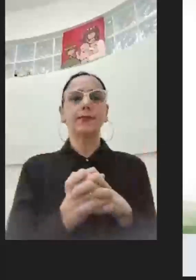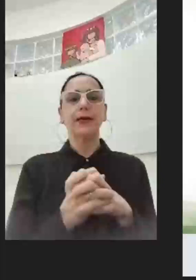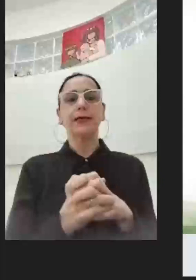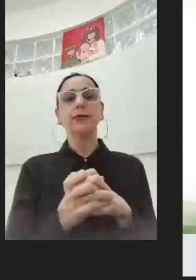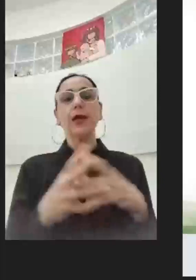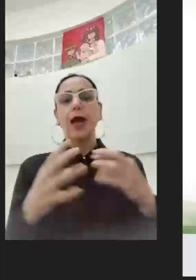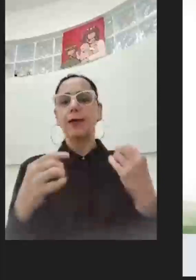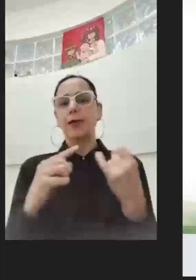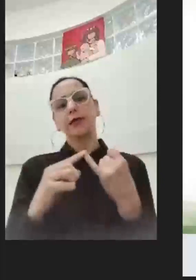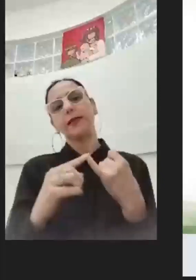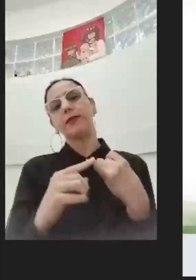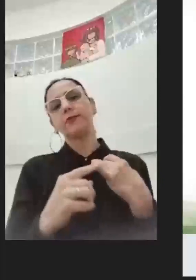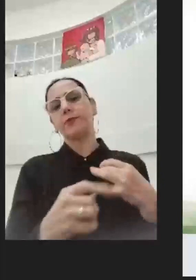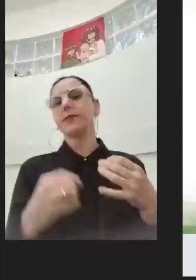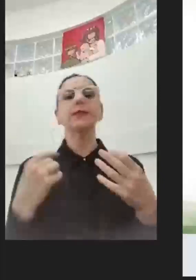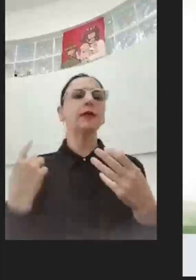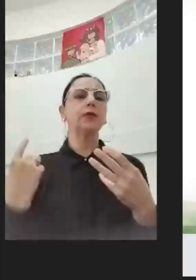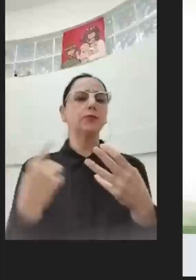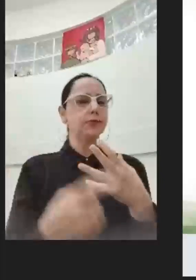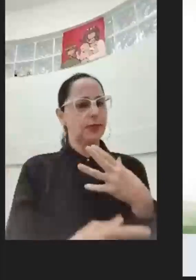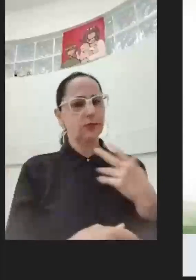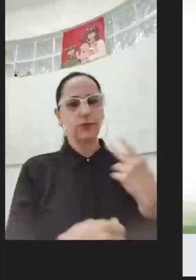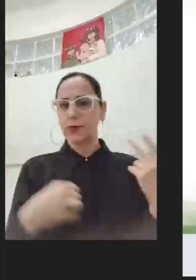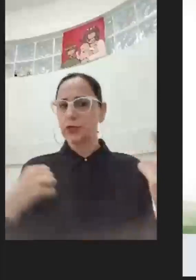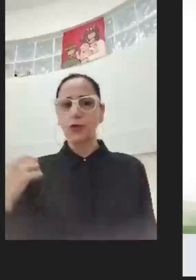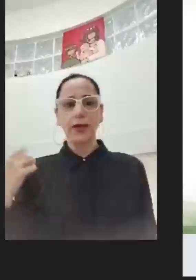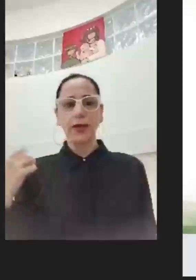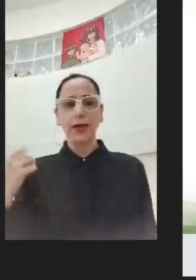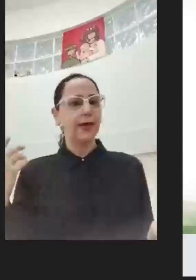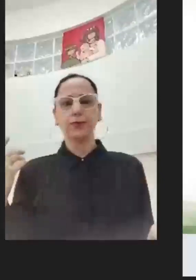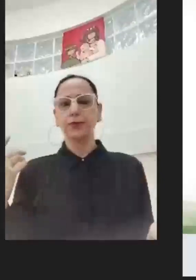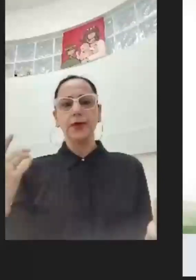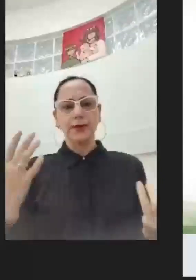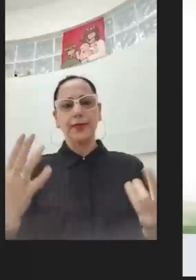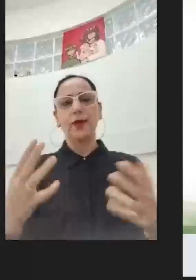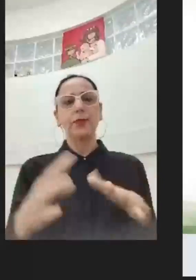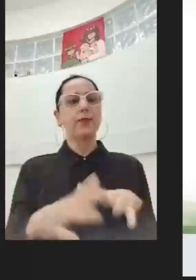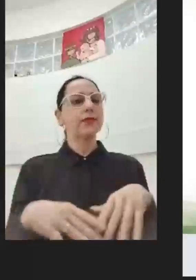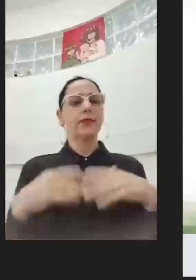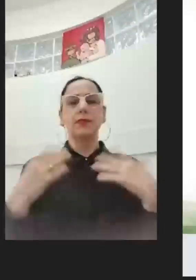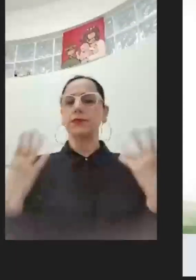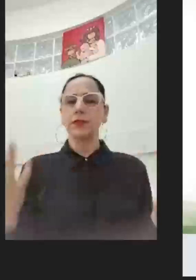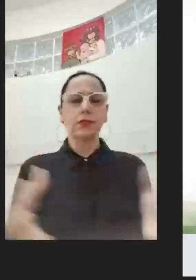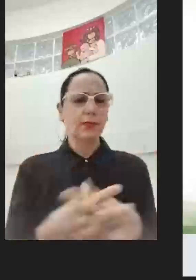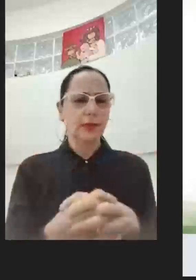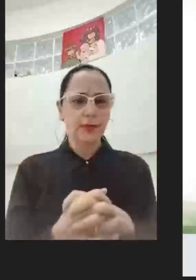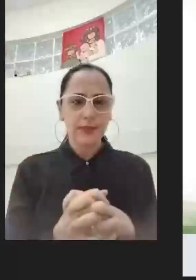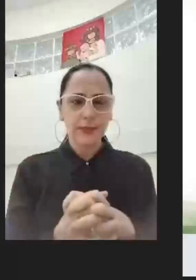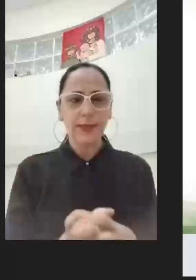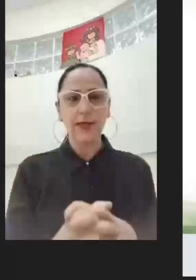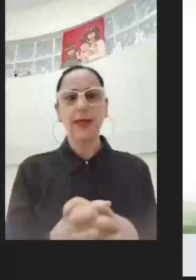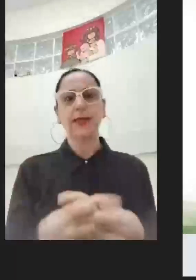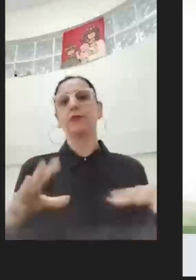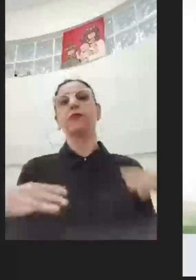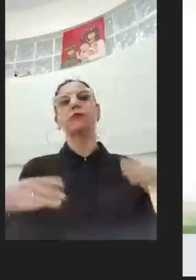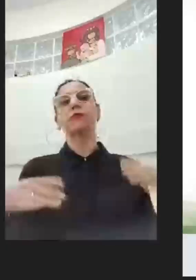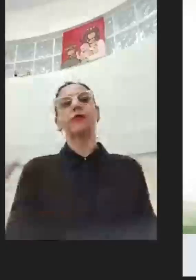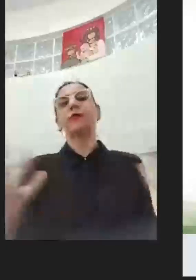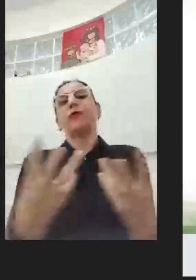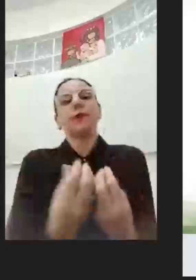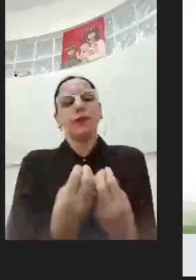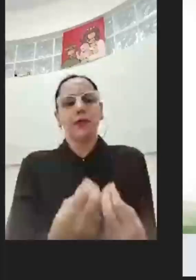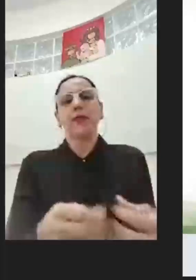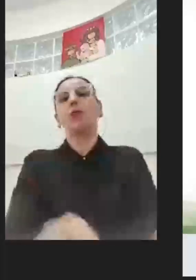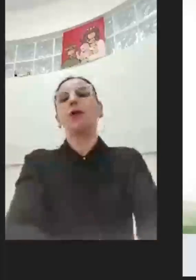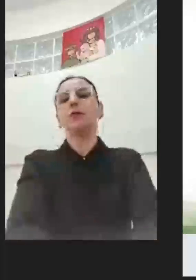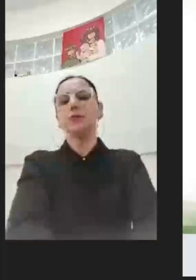Então, ele teve que continuar trabalhando, a mulher dele com depressão, com o seio todo machucado, né? O bebezinho não tinha dormido a noite inteira,